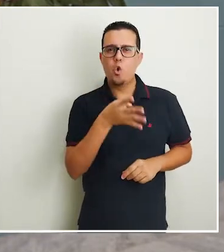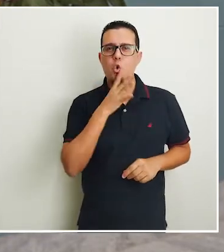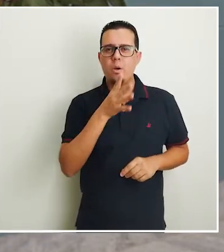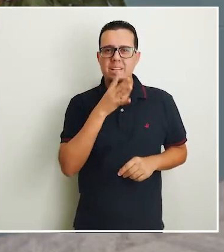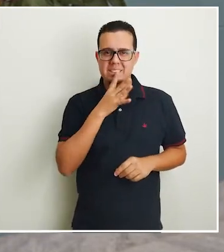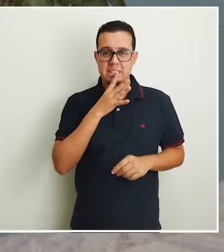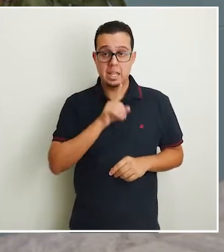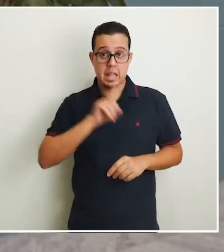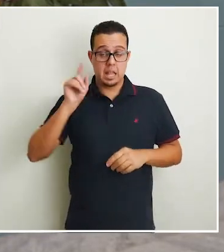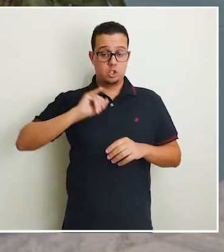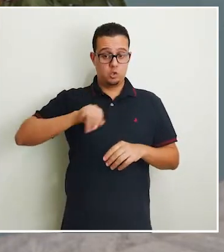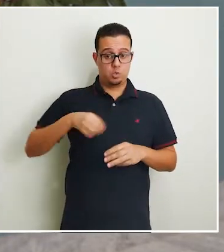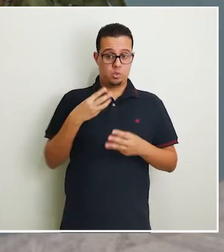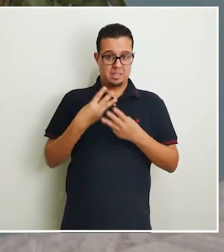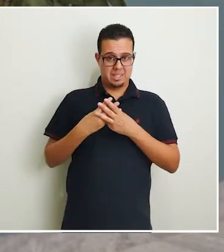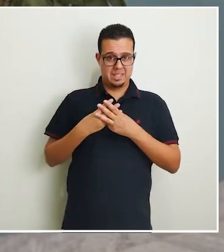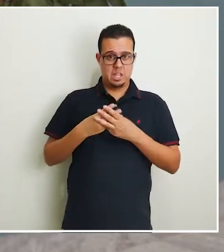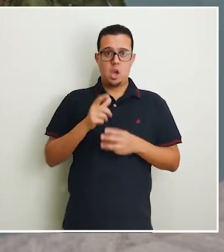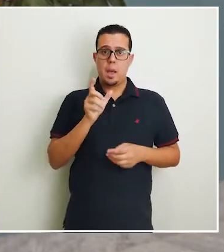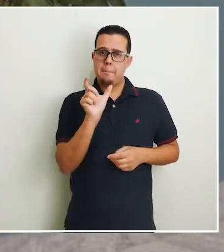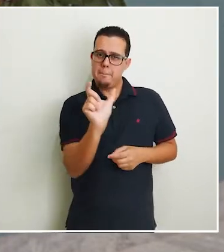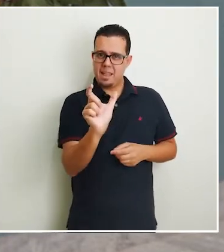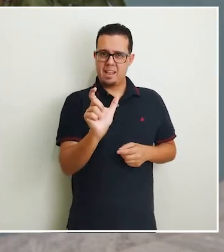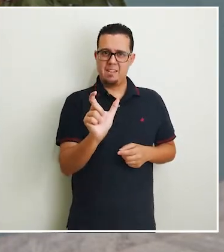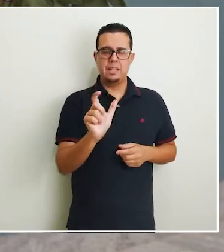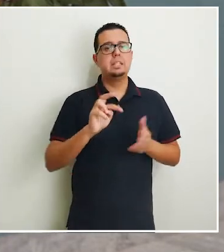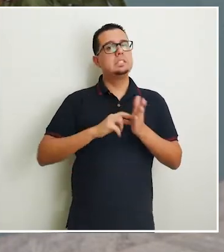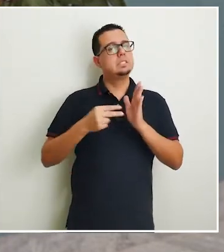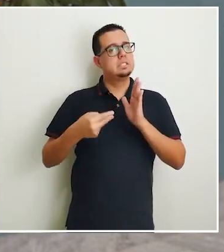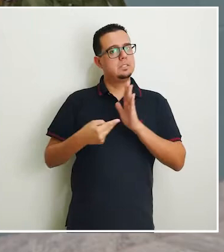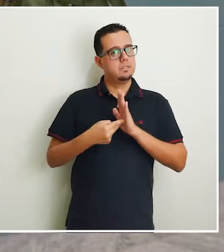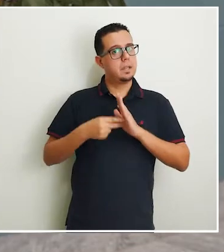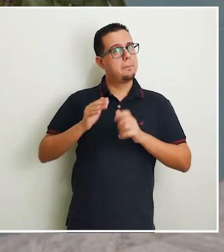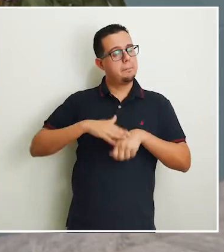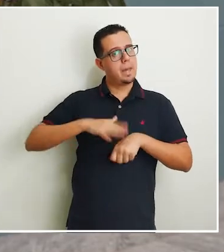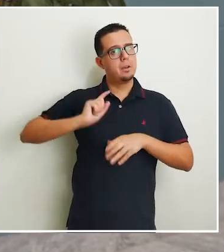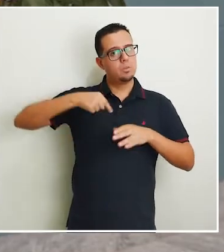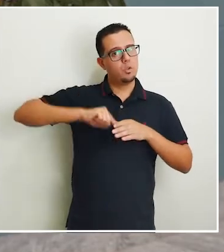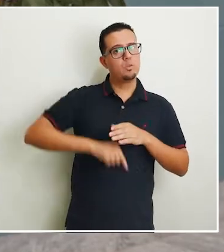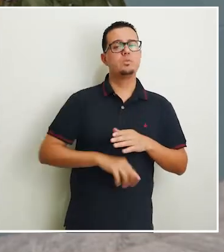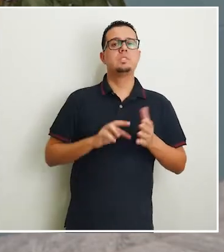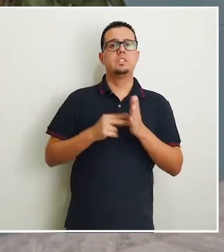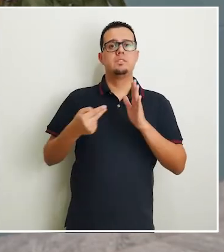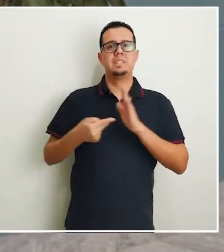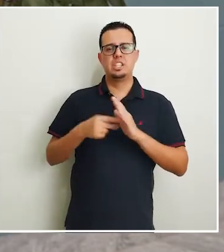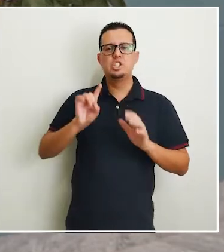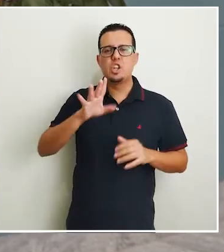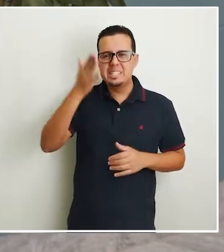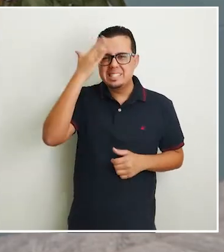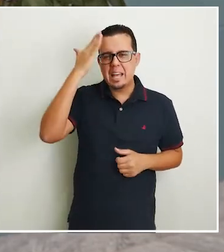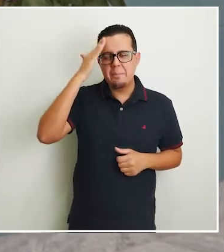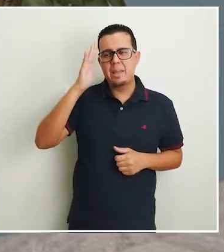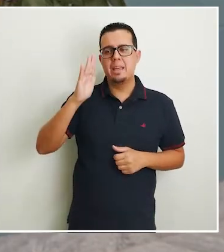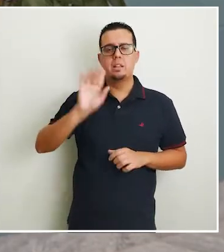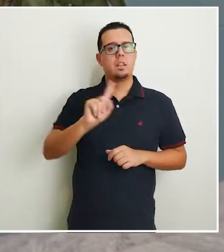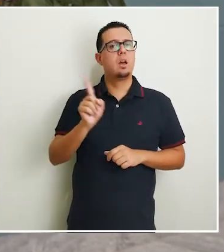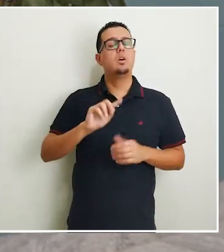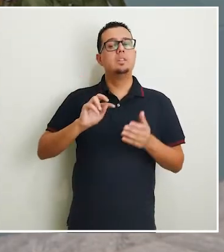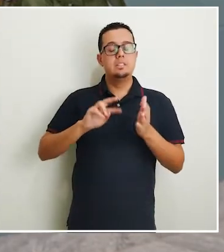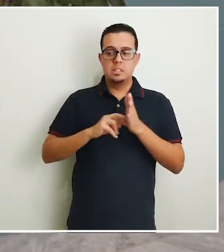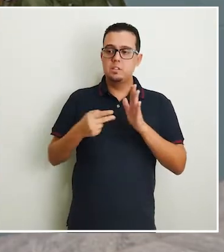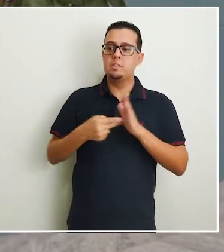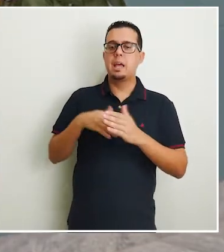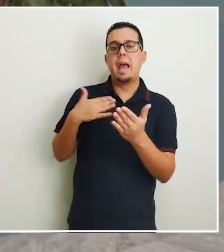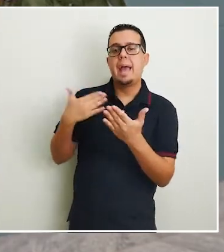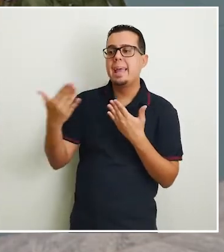aqui, para um judeu, é muito mais do que saber a respeito. Conhecer é ter um relacionamento íntimo e profundo